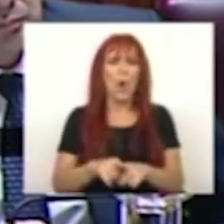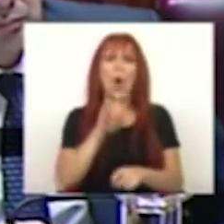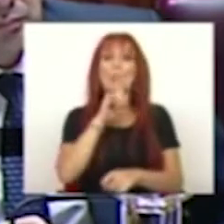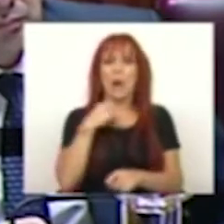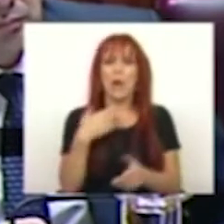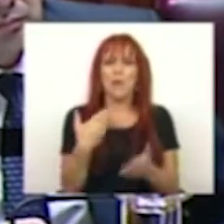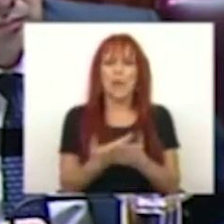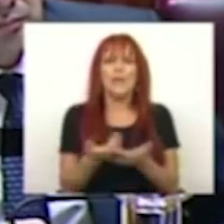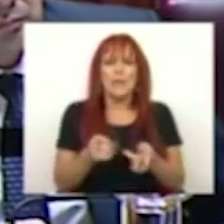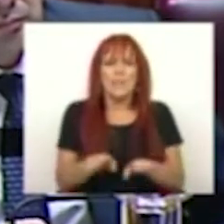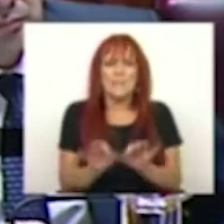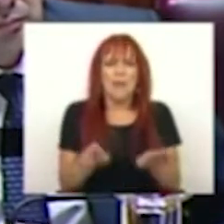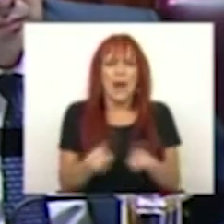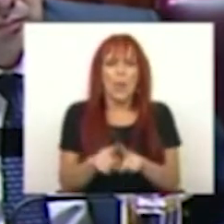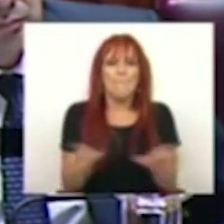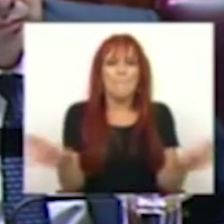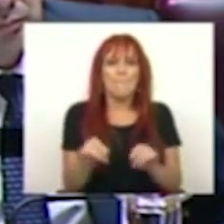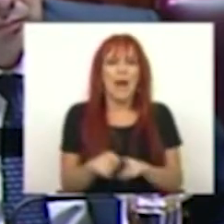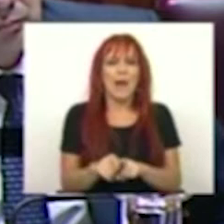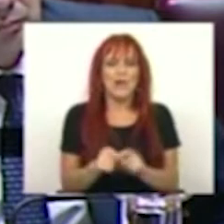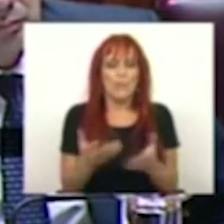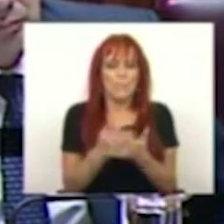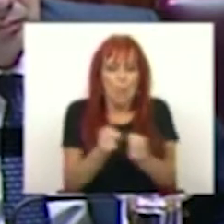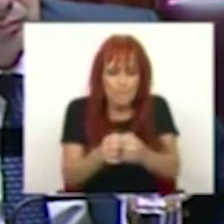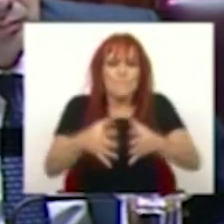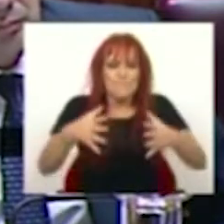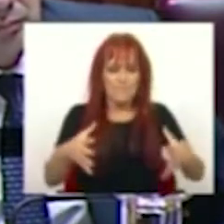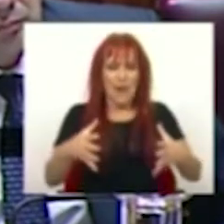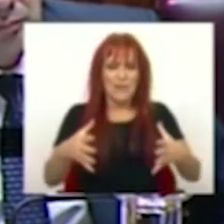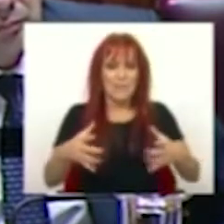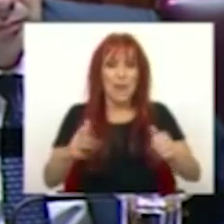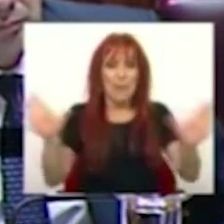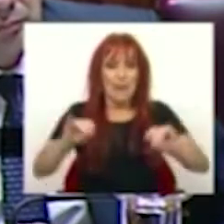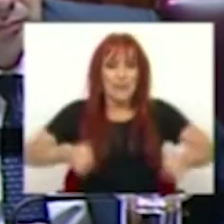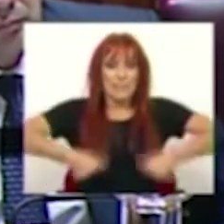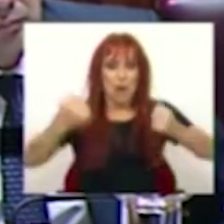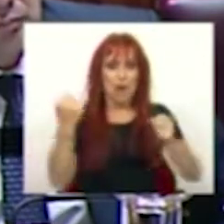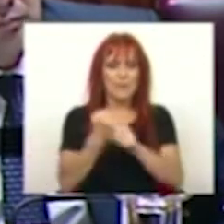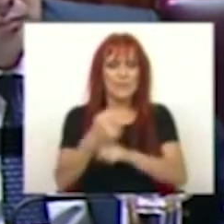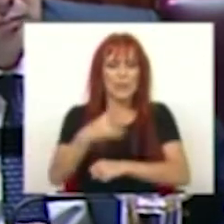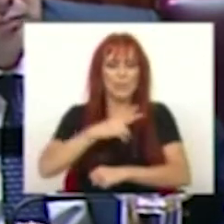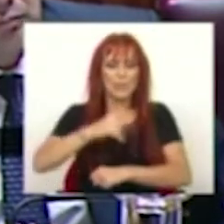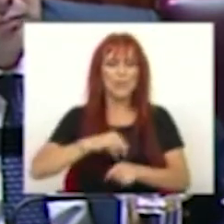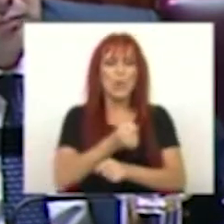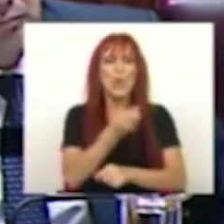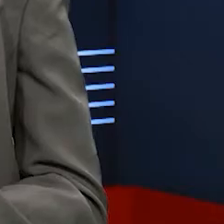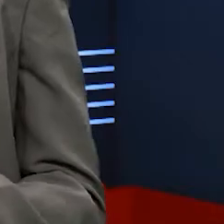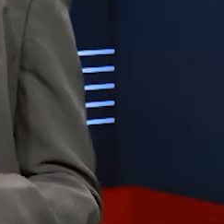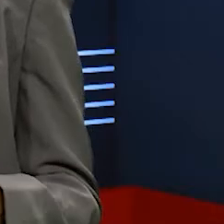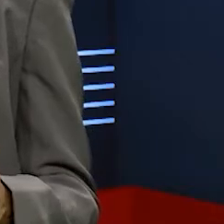uma grande oportunidade também para termos maior crescimento económico, mais e melhor emprego em Portugal e no conjunto da